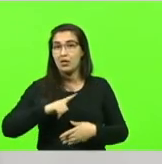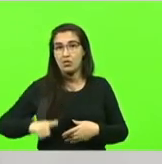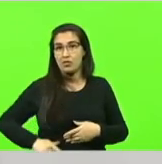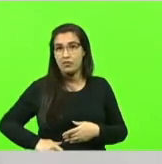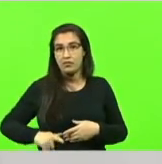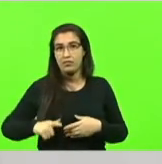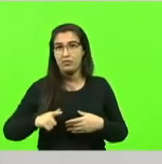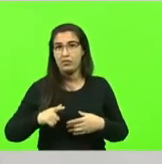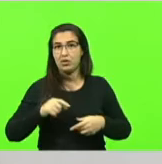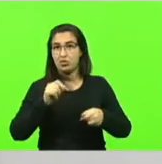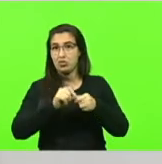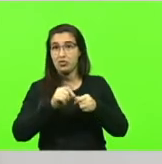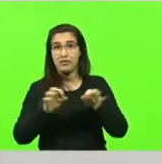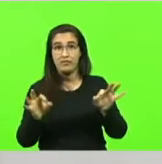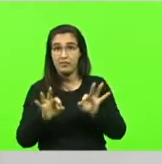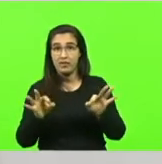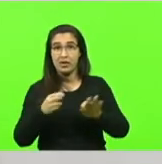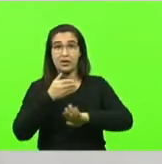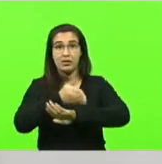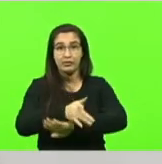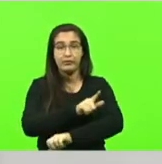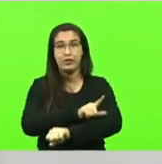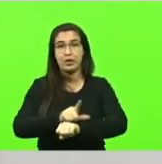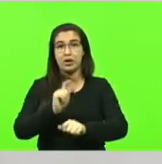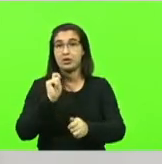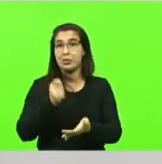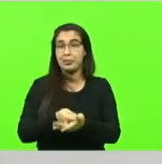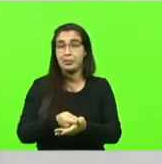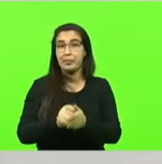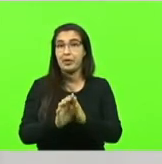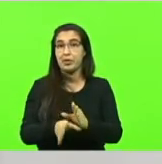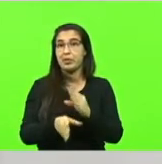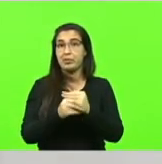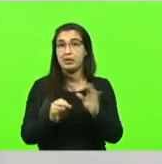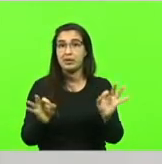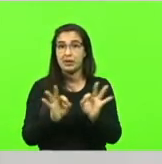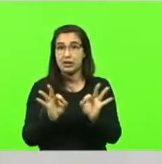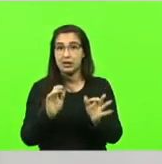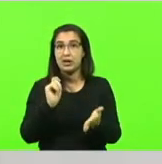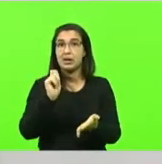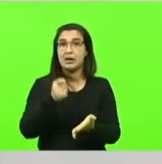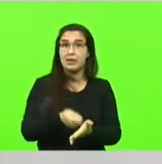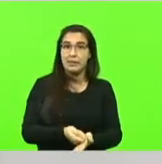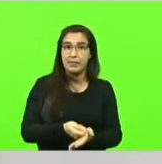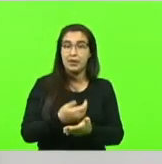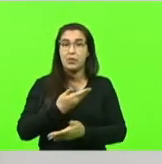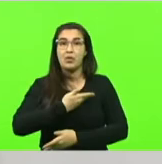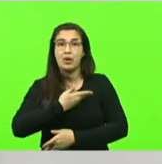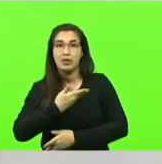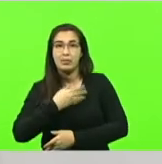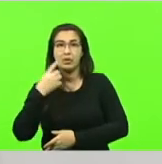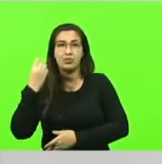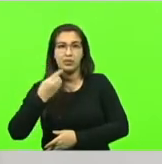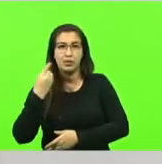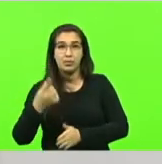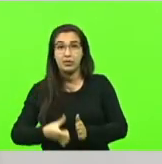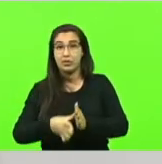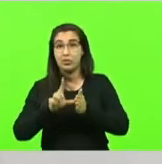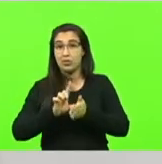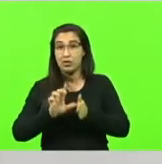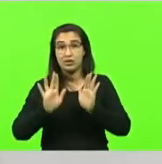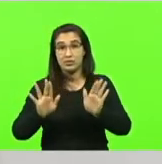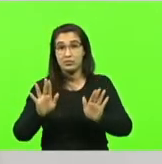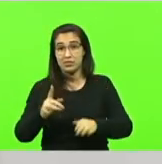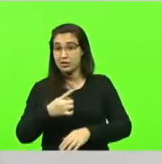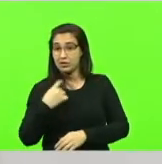para Lages, não pagou as emendas, pagou emendas de colegas deputados antes do prazo, mas as minhas não, que é as